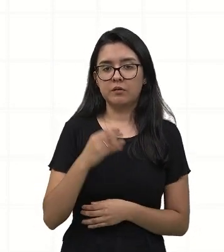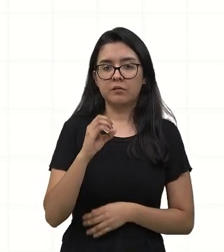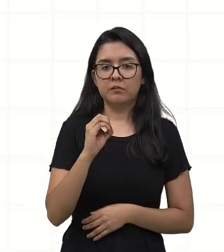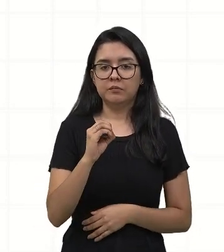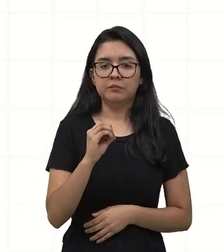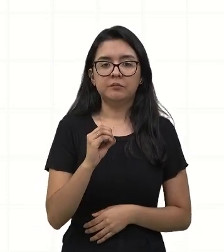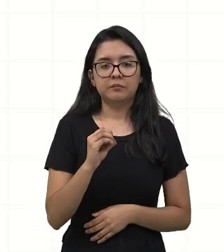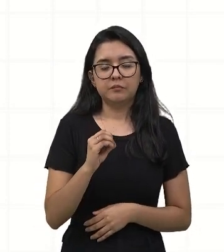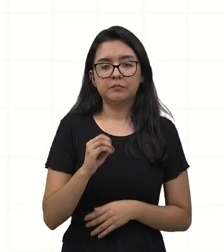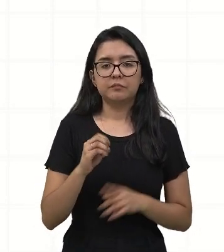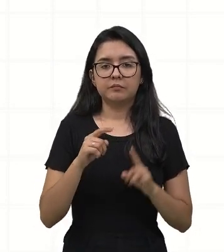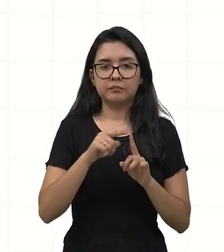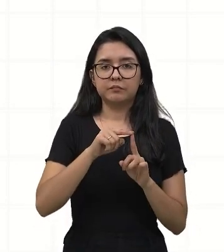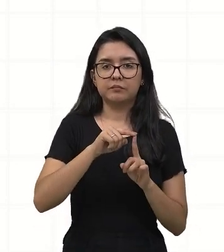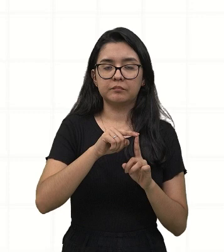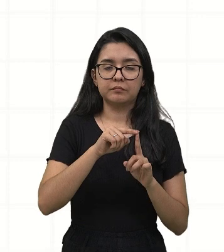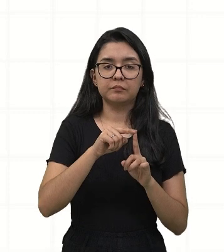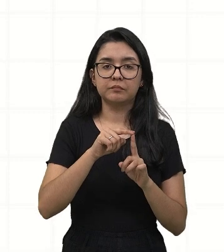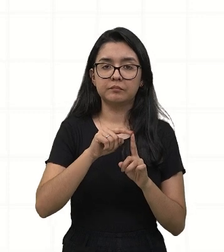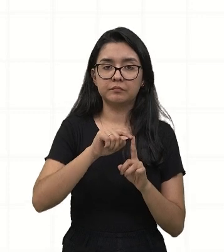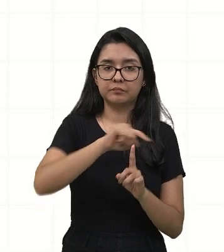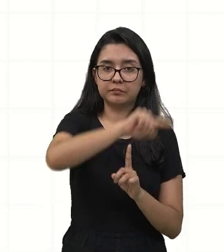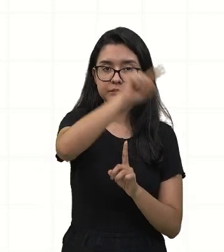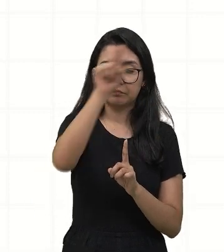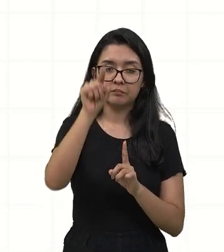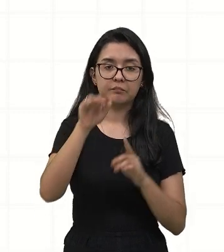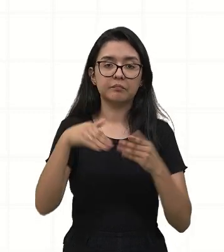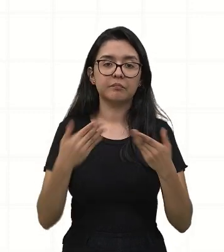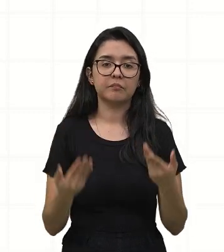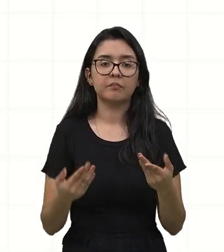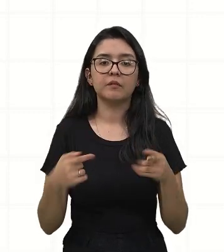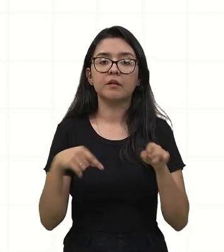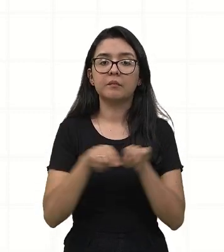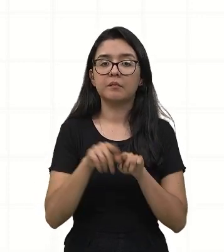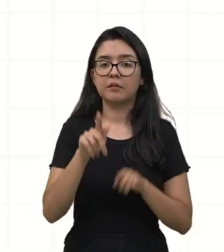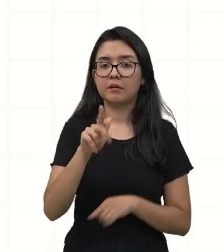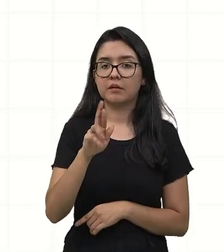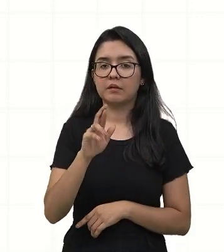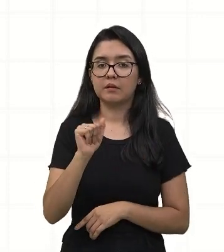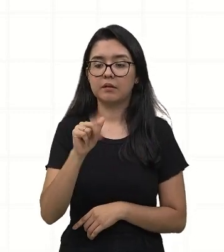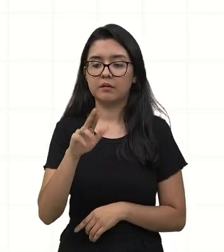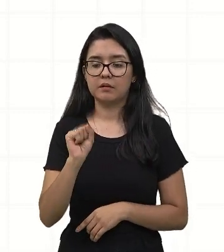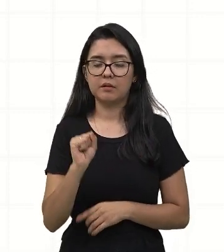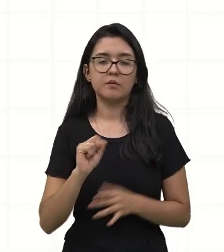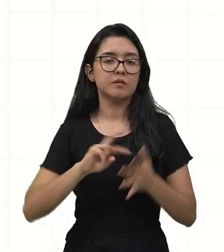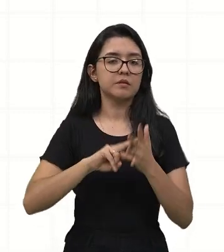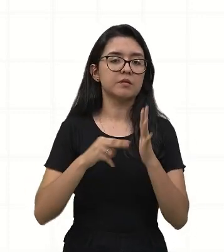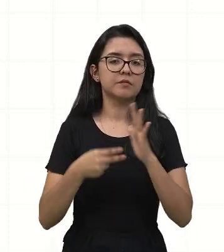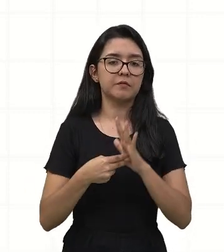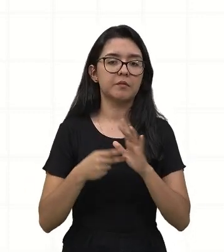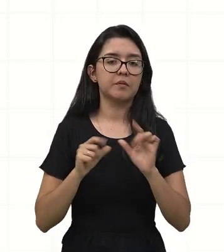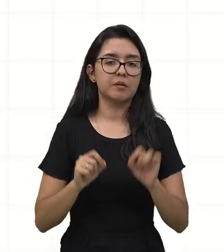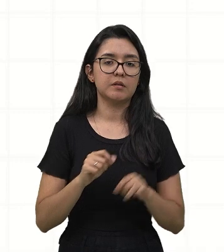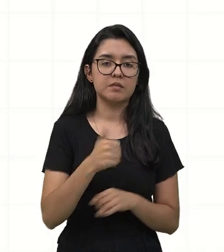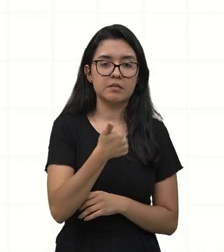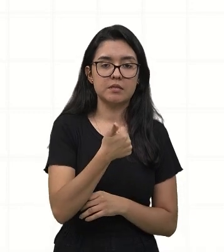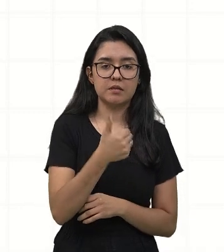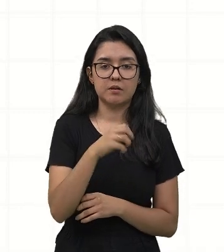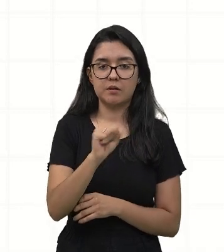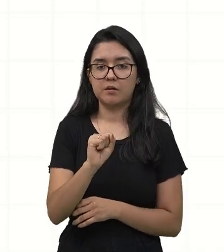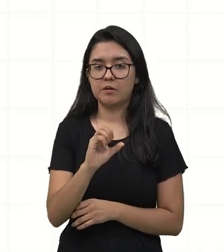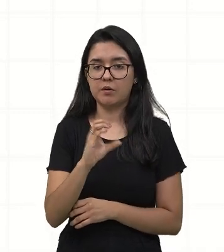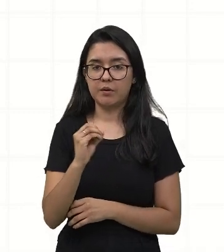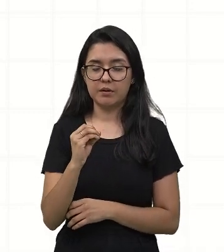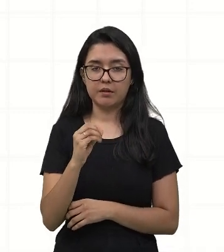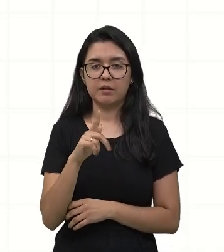Meia volta, ó. Tudo bem? E em graus, pessoal, meia volta quer dizer que ele deu